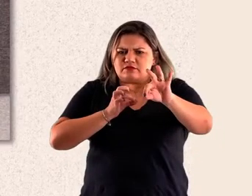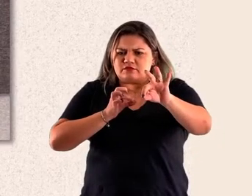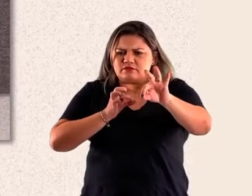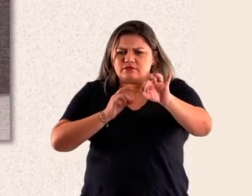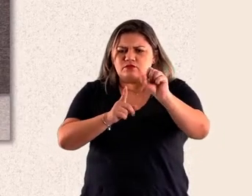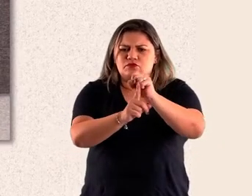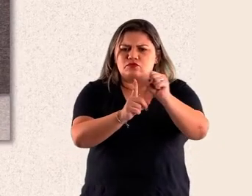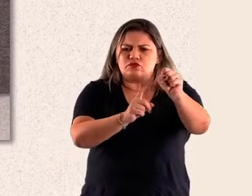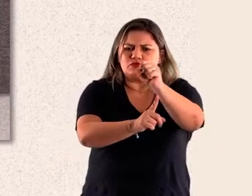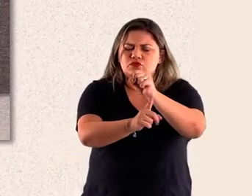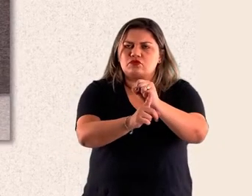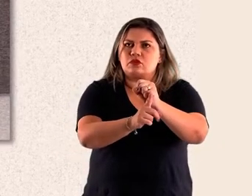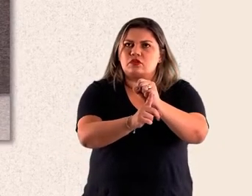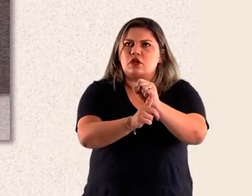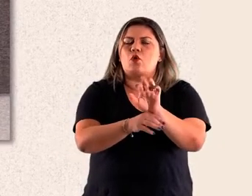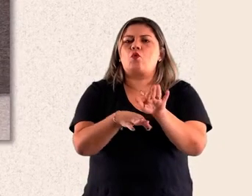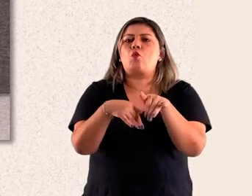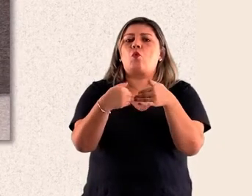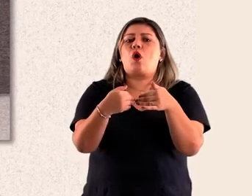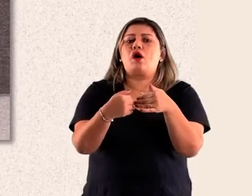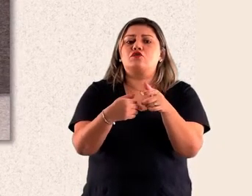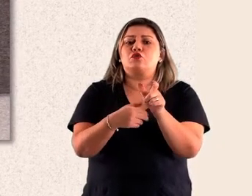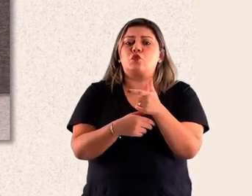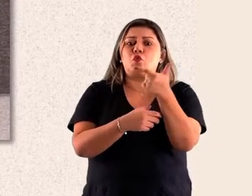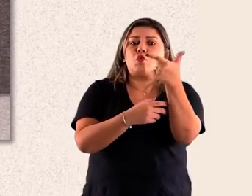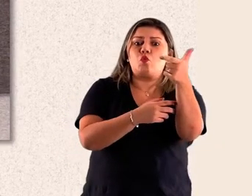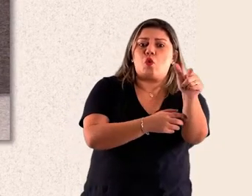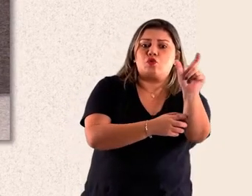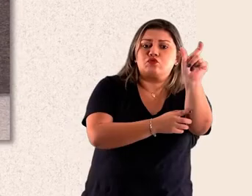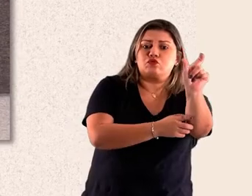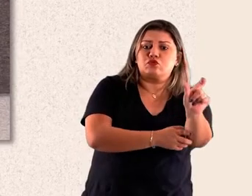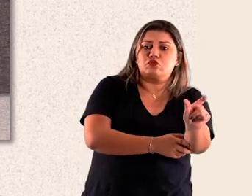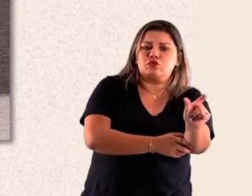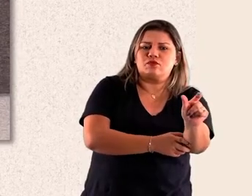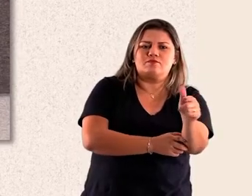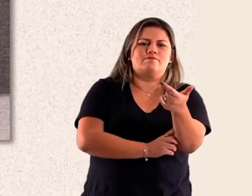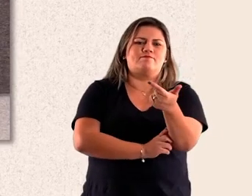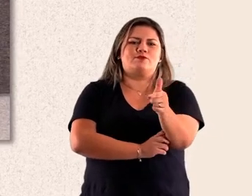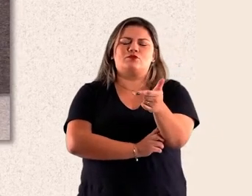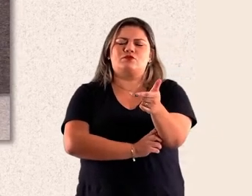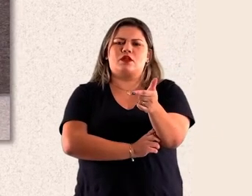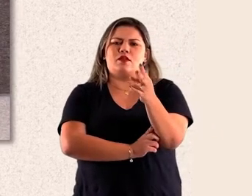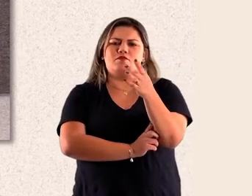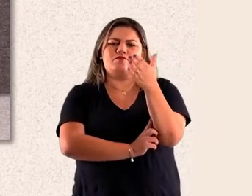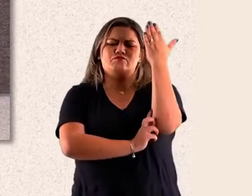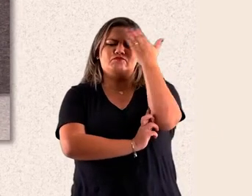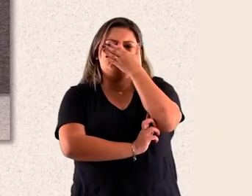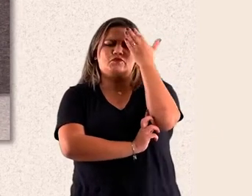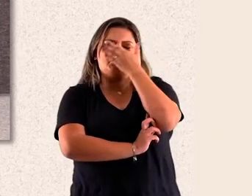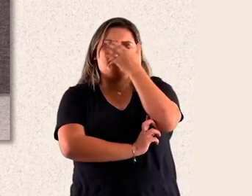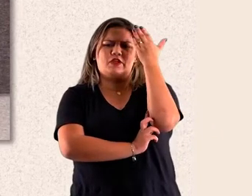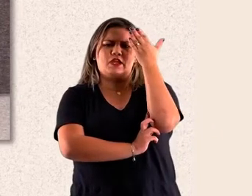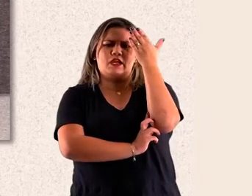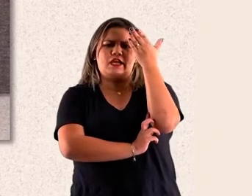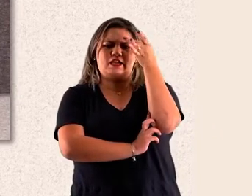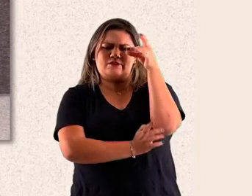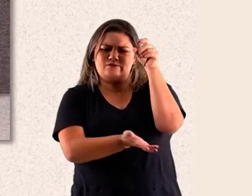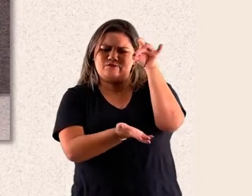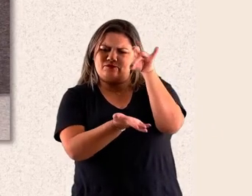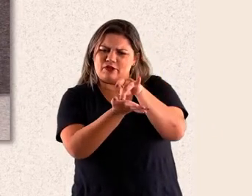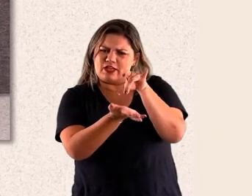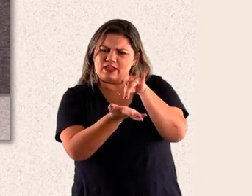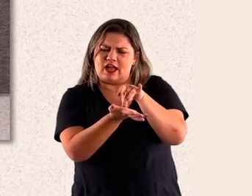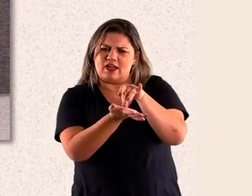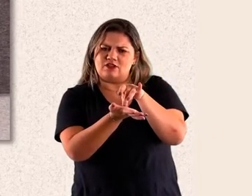então quando esse outro ele não existe assim concretamente quando eu nem